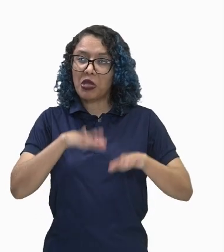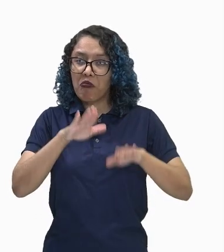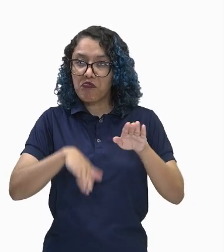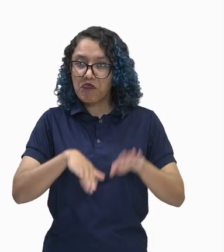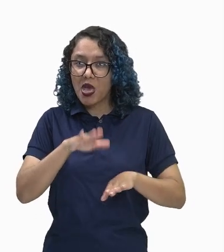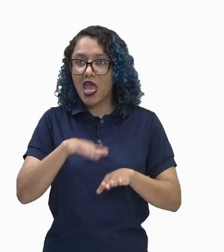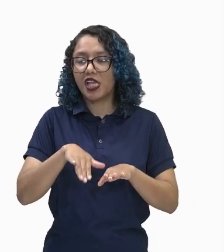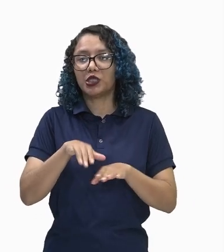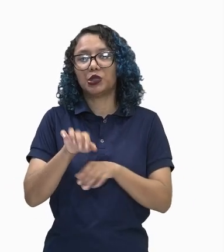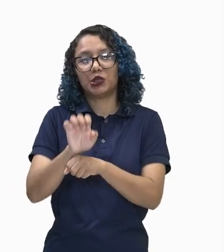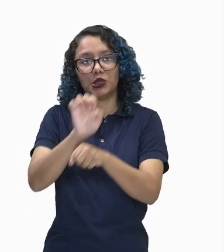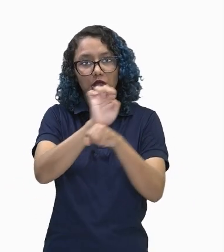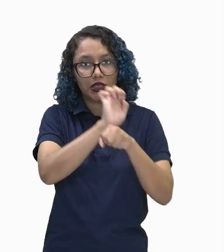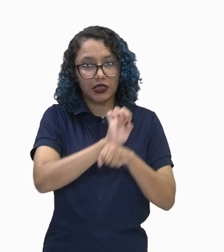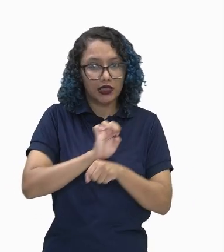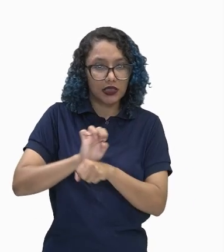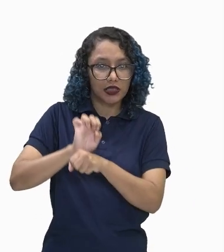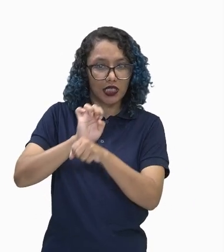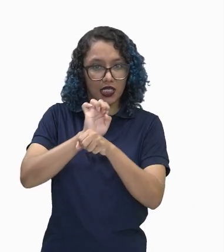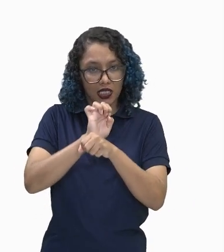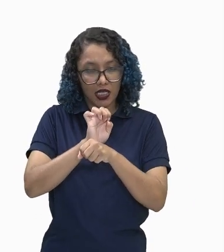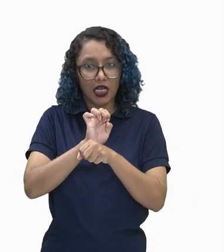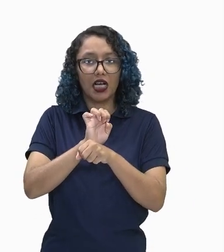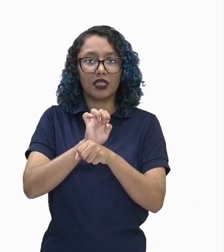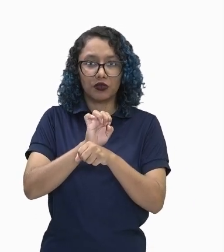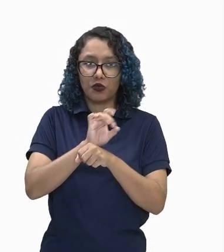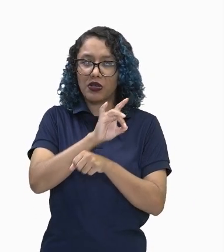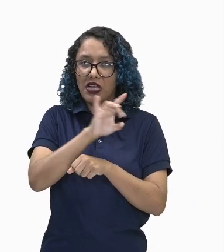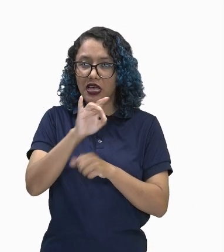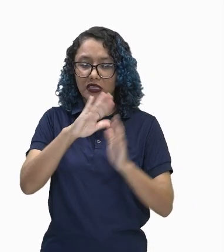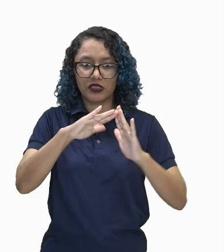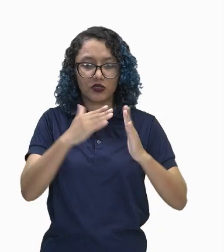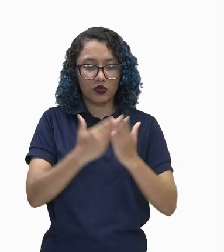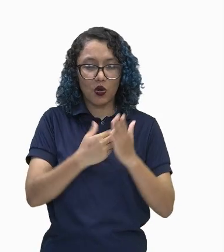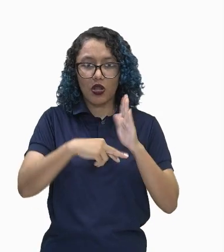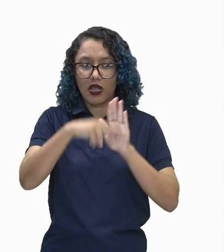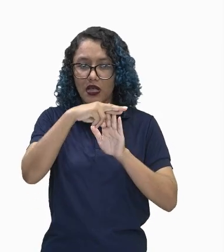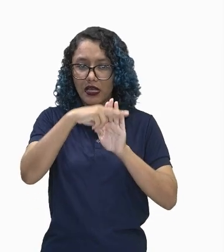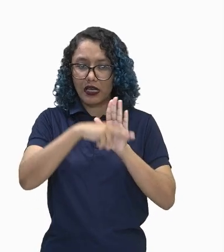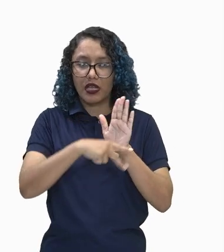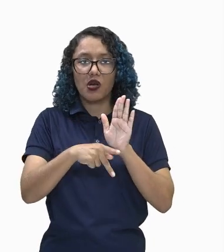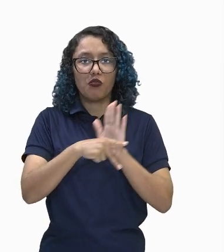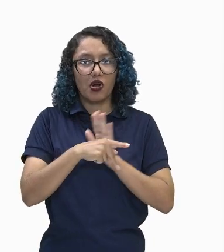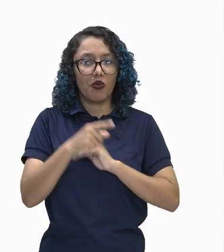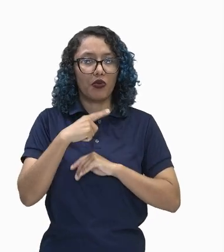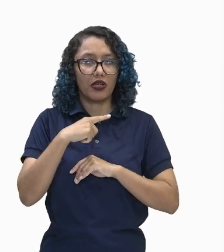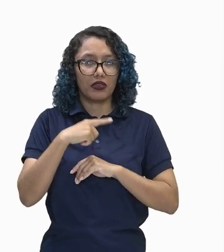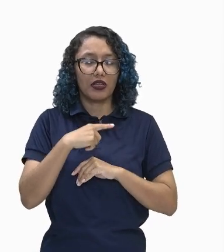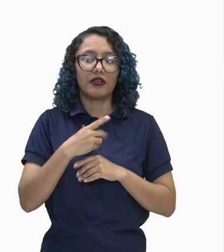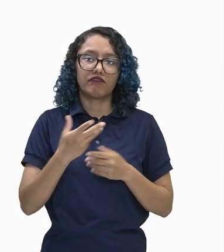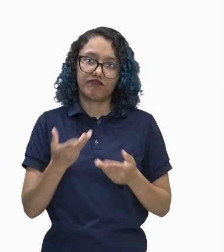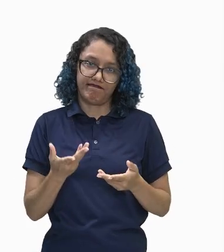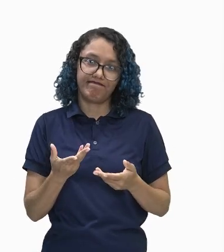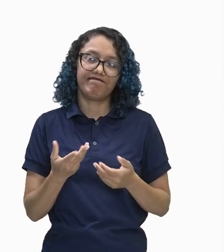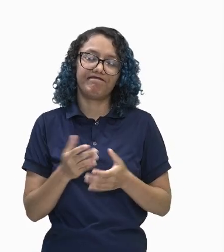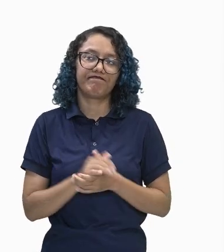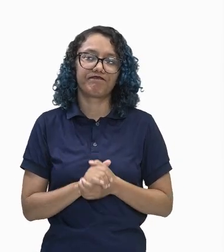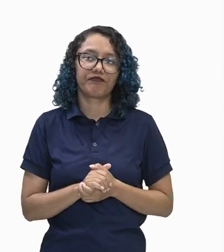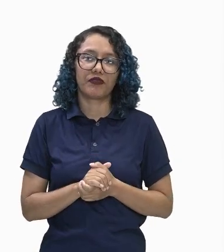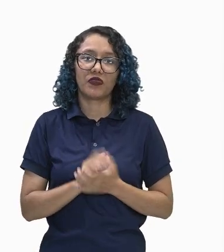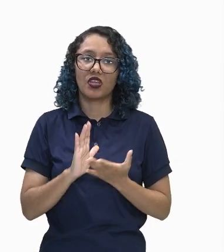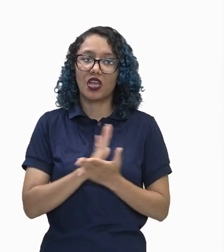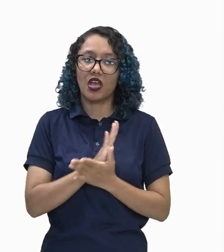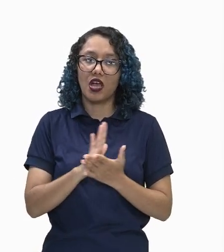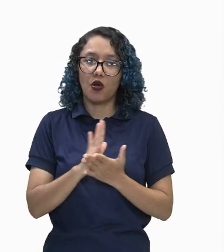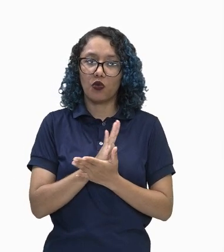né? Ele tem o seu regimento, a escola, e vamos ver como vai acontecer, né? Algumas são